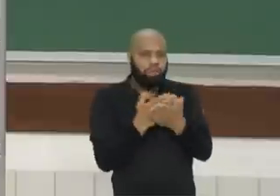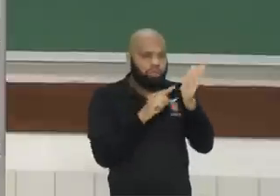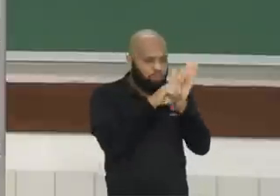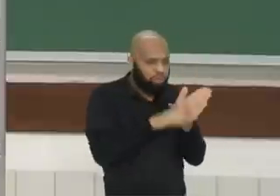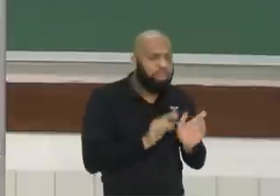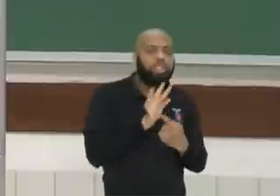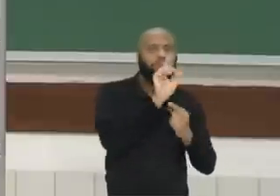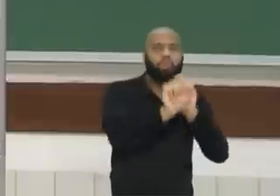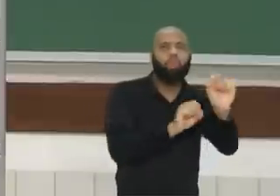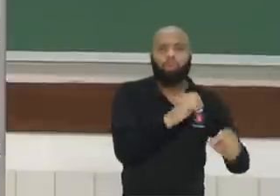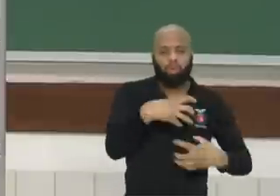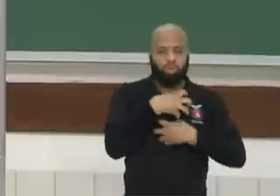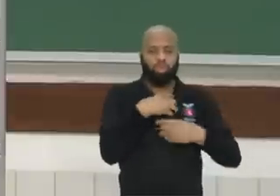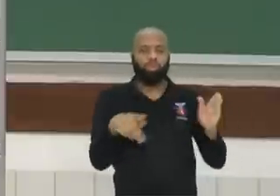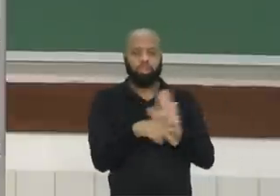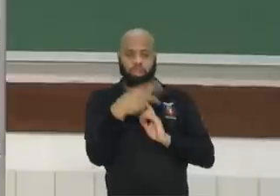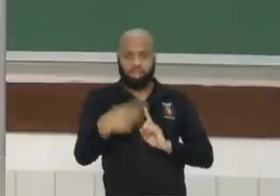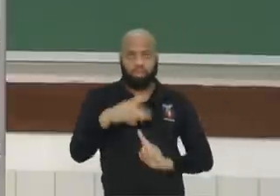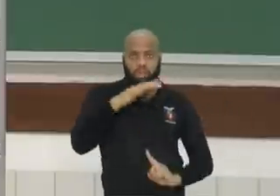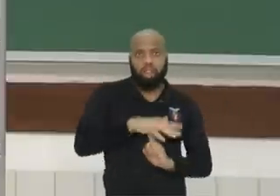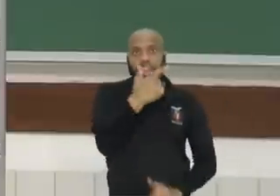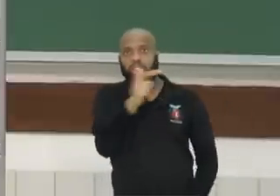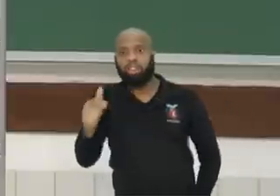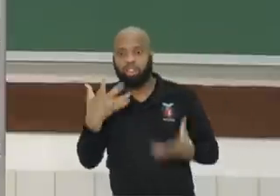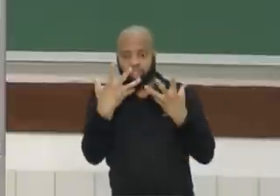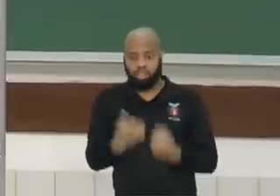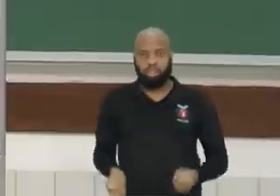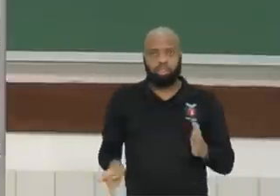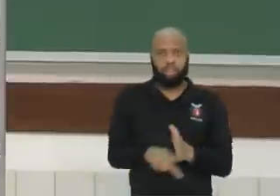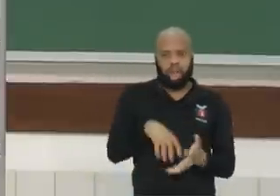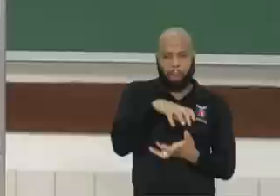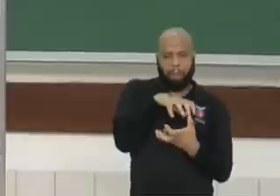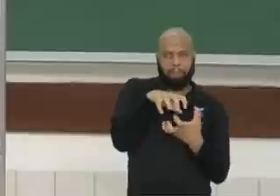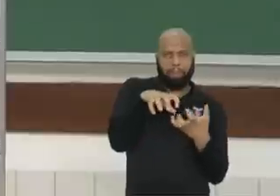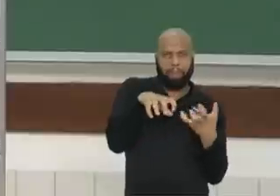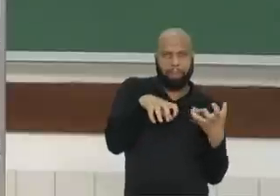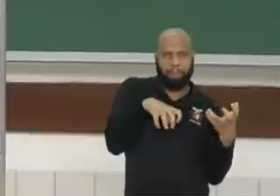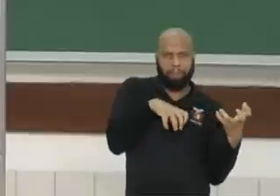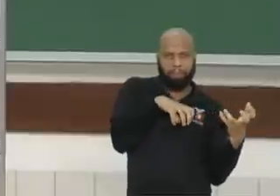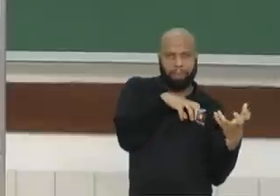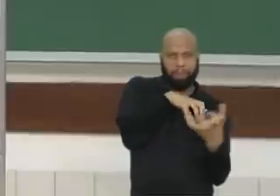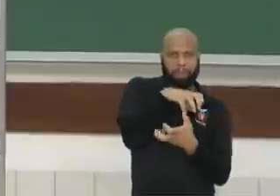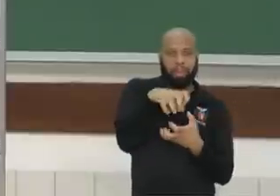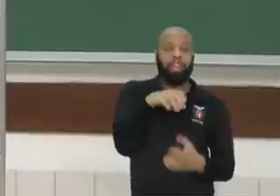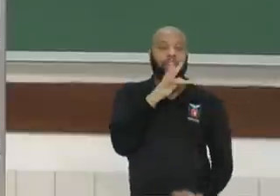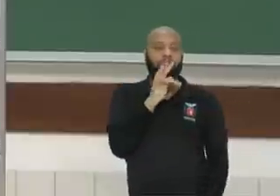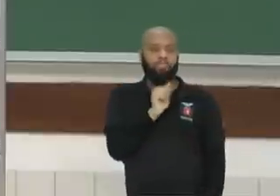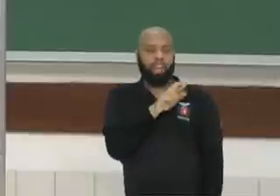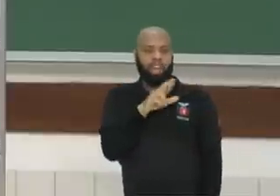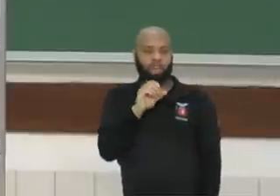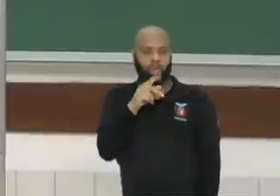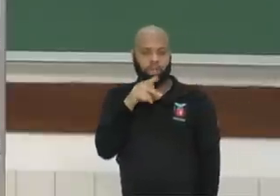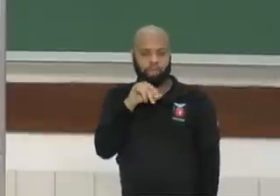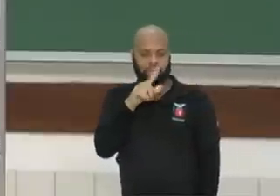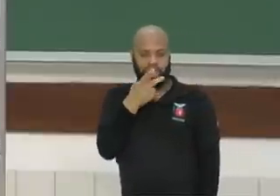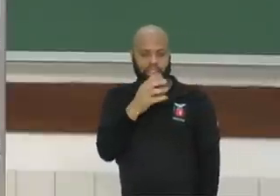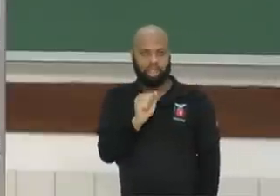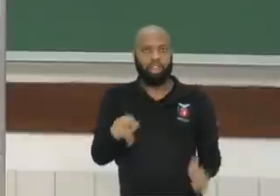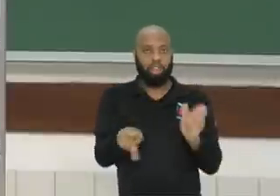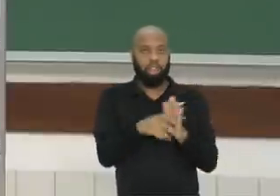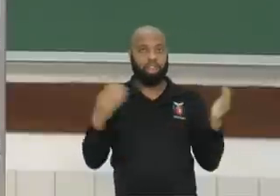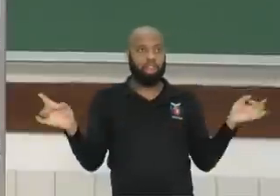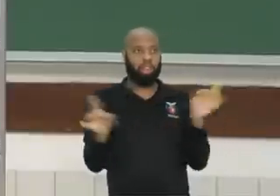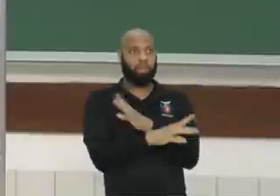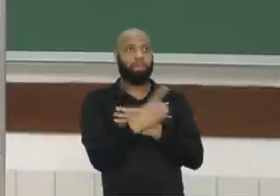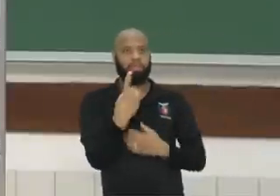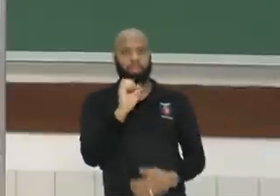indicam que o fato do Paraná não ter aderido à Revolta da Farroupilha, que terminou em 1845, do período